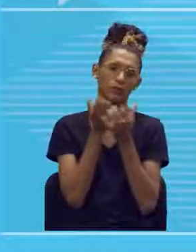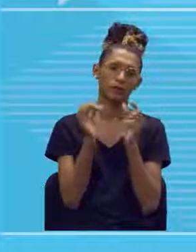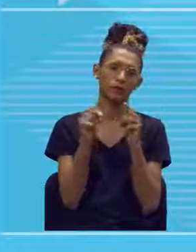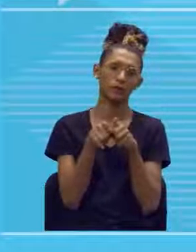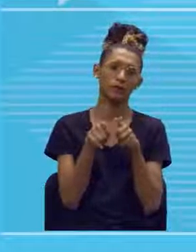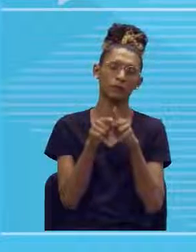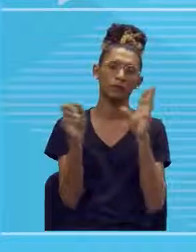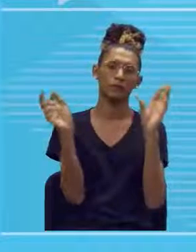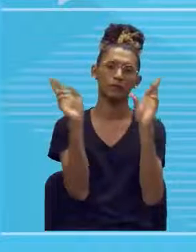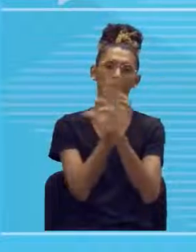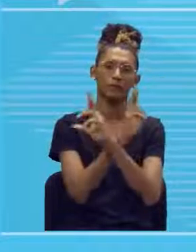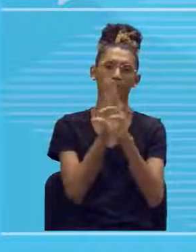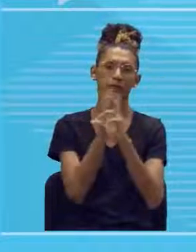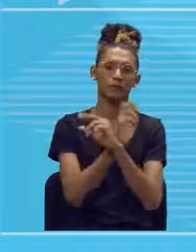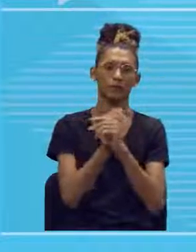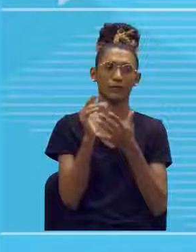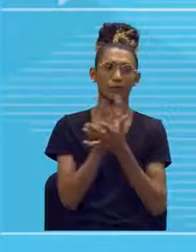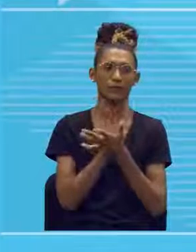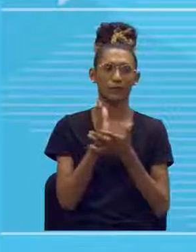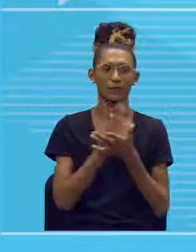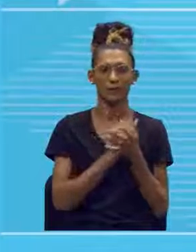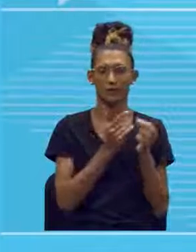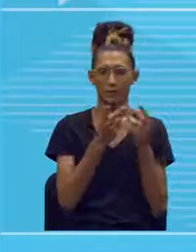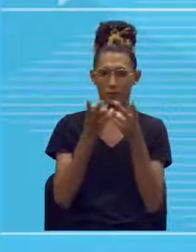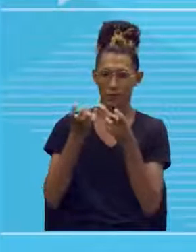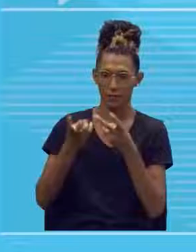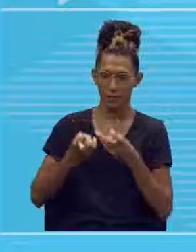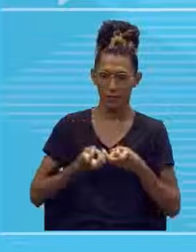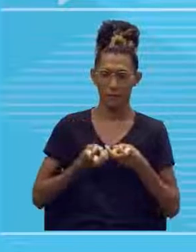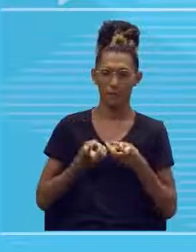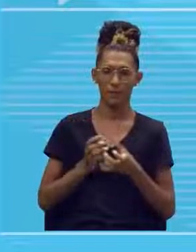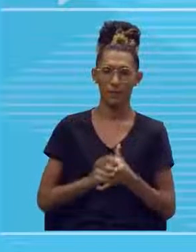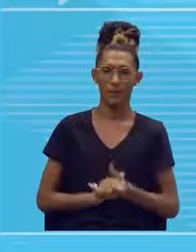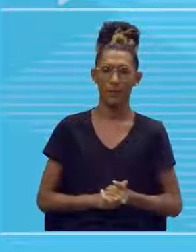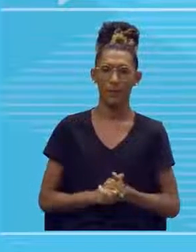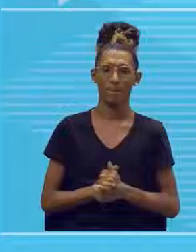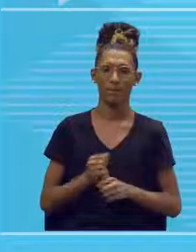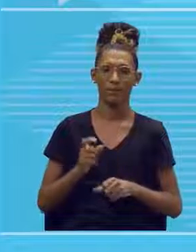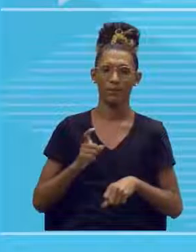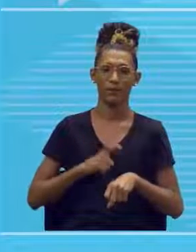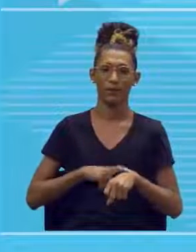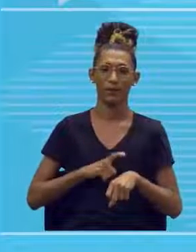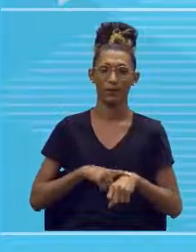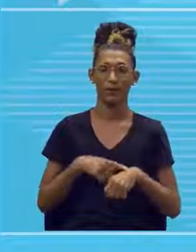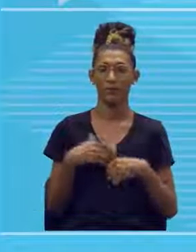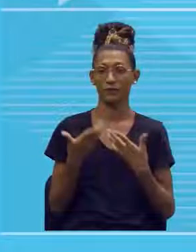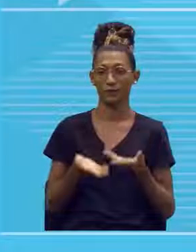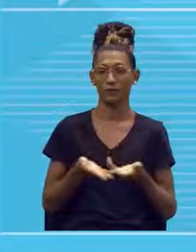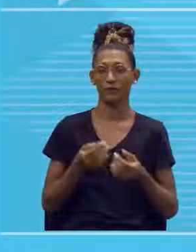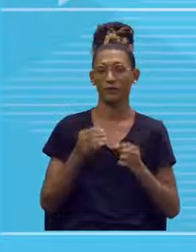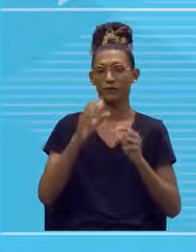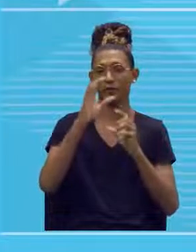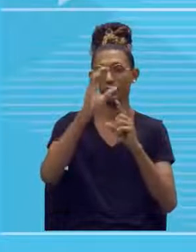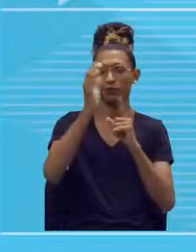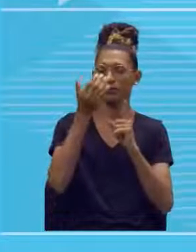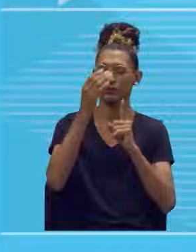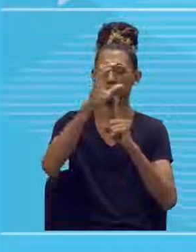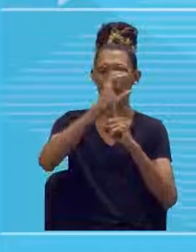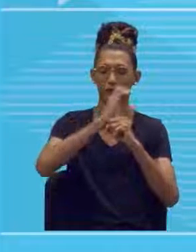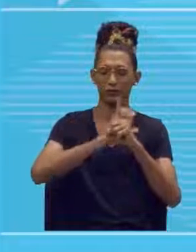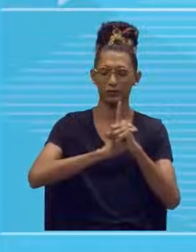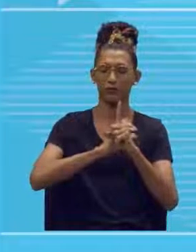relacionar as observações feitas com as previsões do tempo servir como calendário